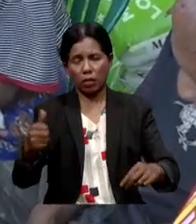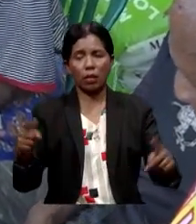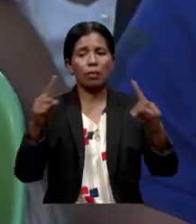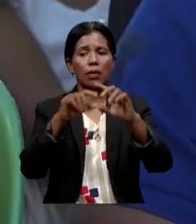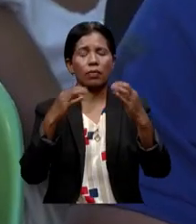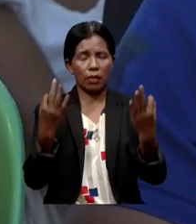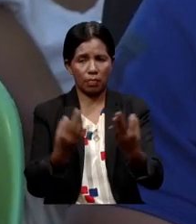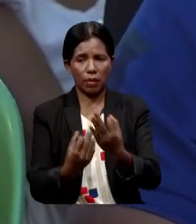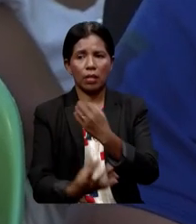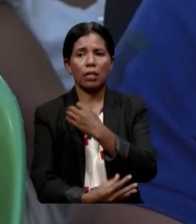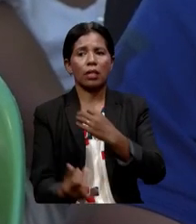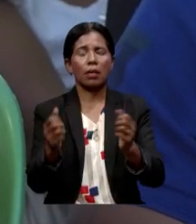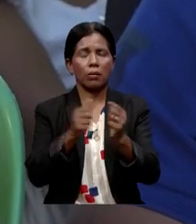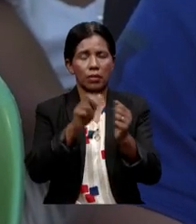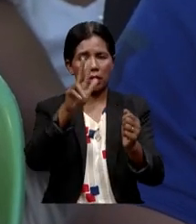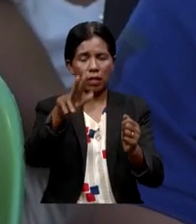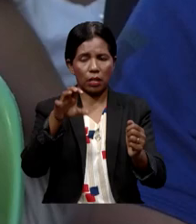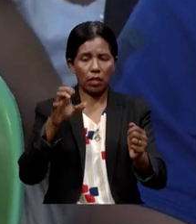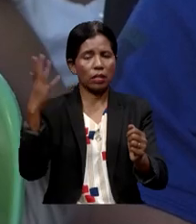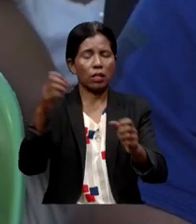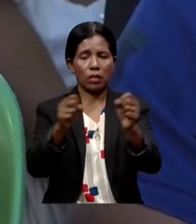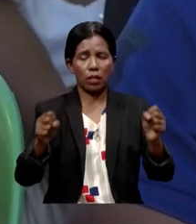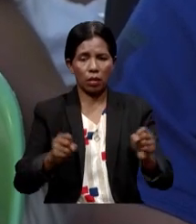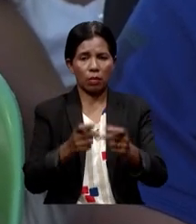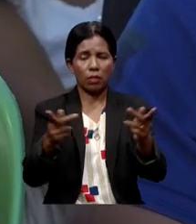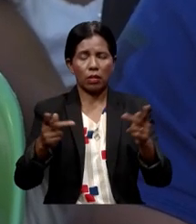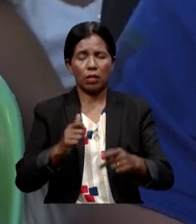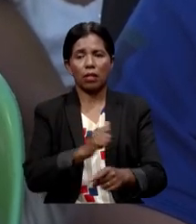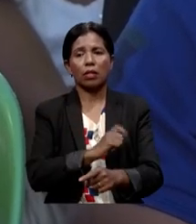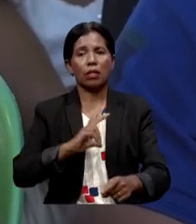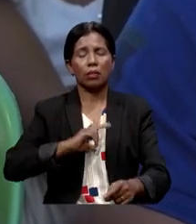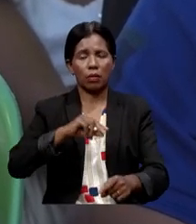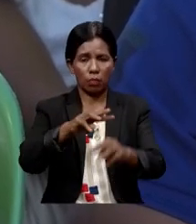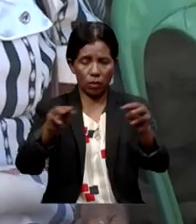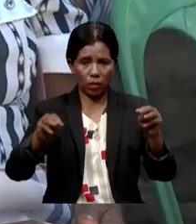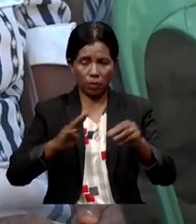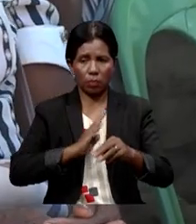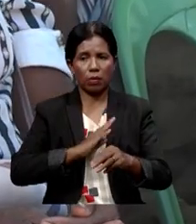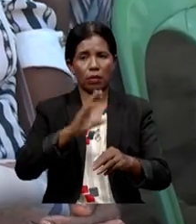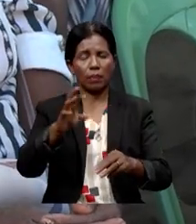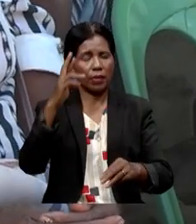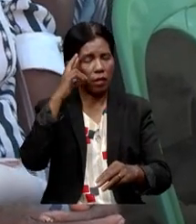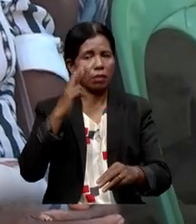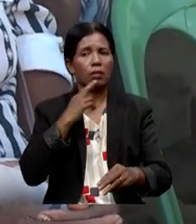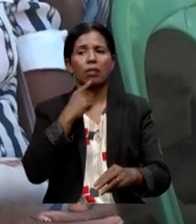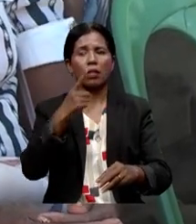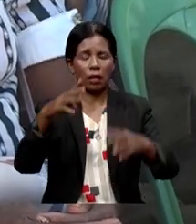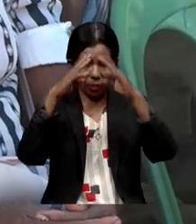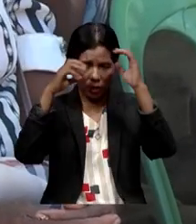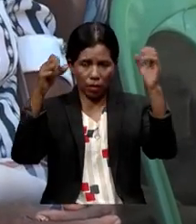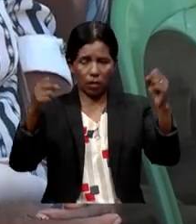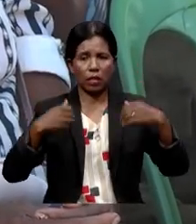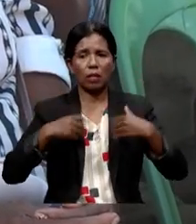família vulnerável Atostolo e Asuku Watame, posto administrativo Kilikai município Baucau. Ramos Horta Actuir, Presidente da República e